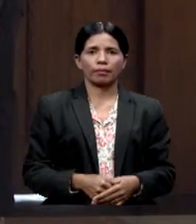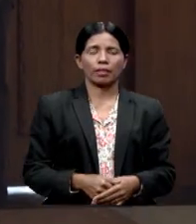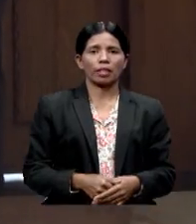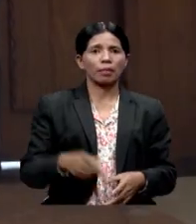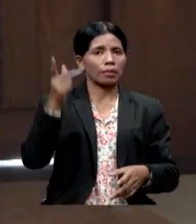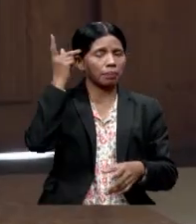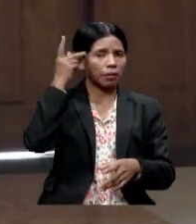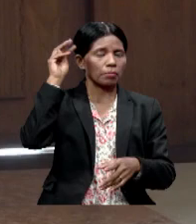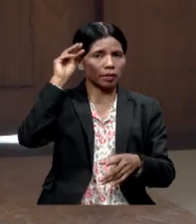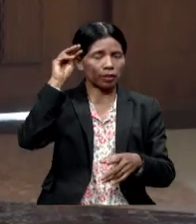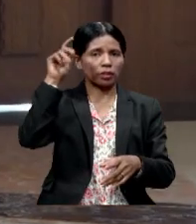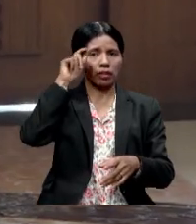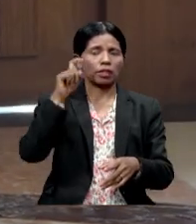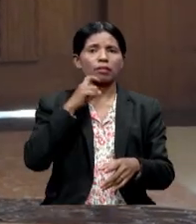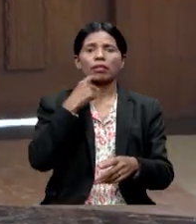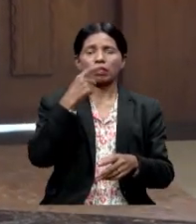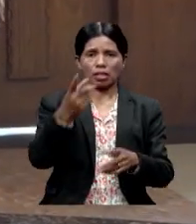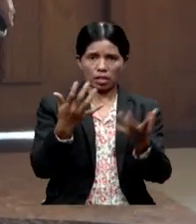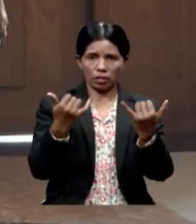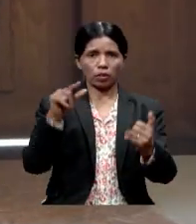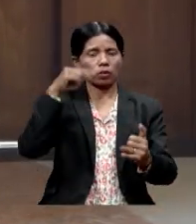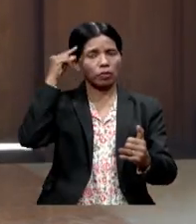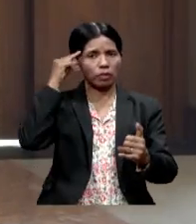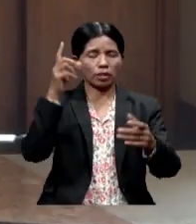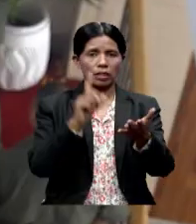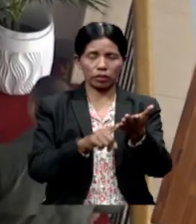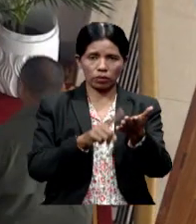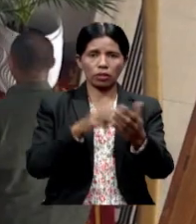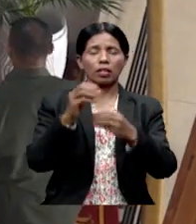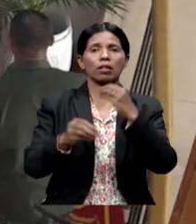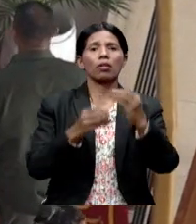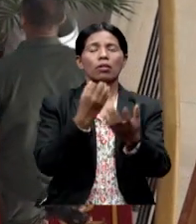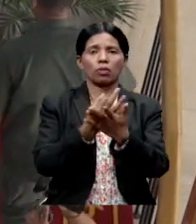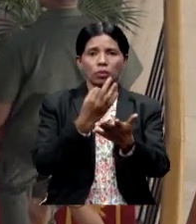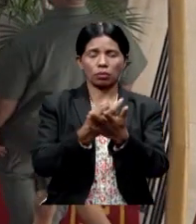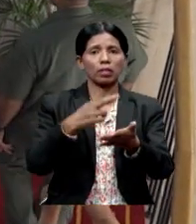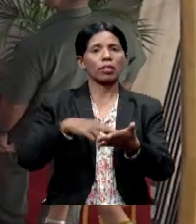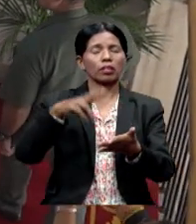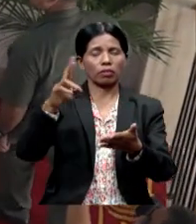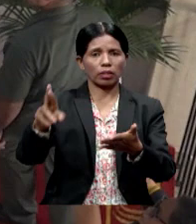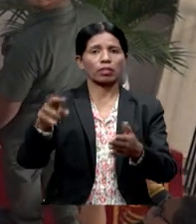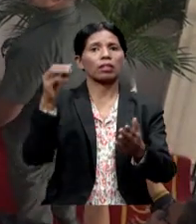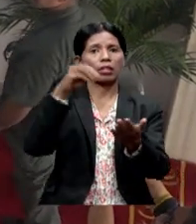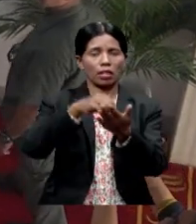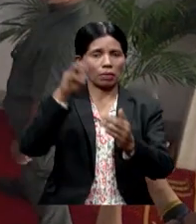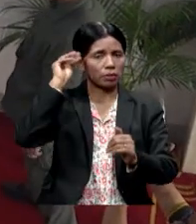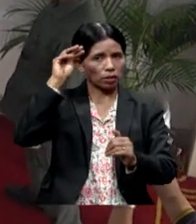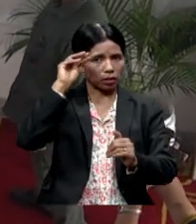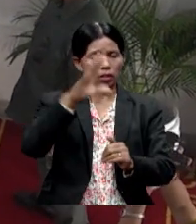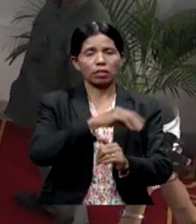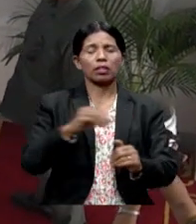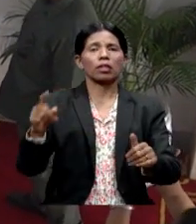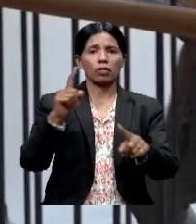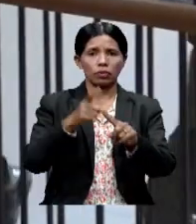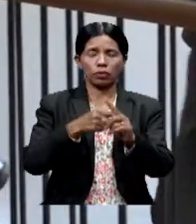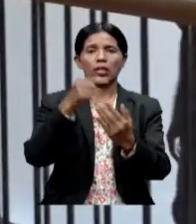Primeiro-ministro Kairala Sanana Guzmão Hateten, da Daune Governo, discute relo orçamento ratificativo para cada ministério no NE e início